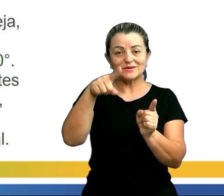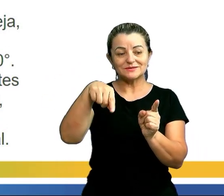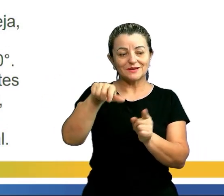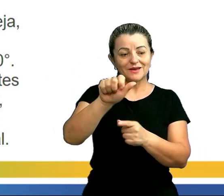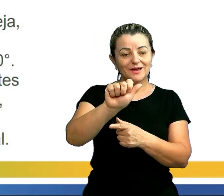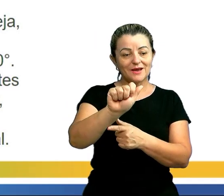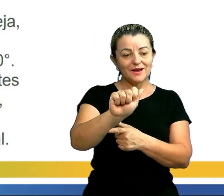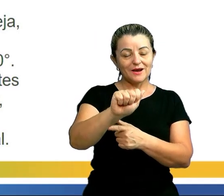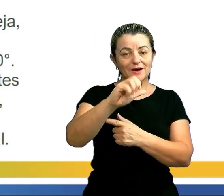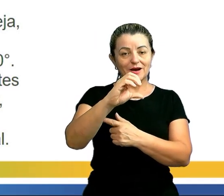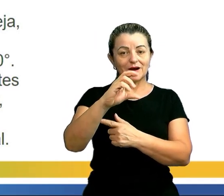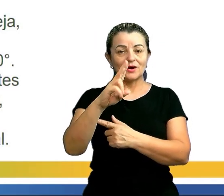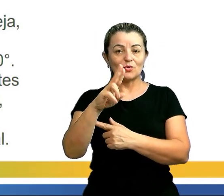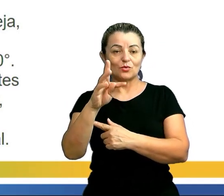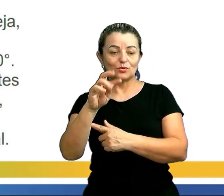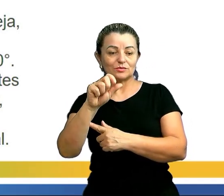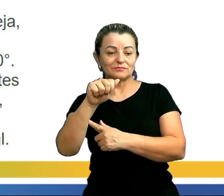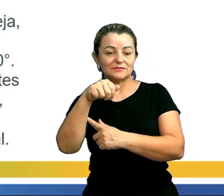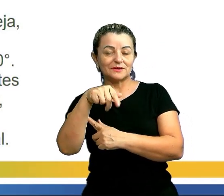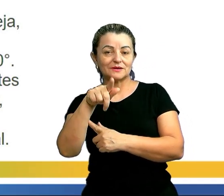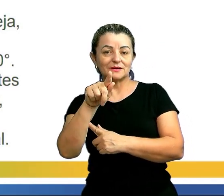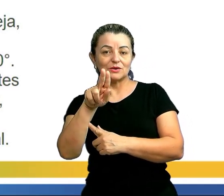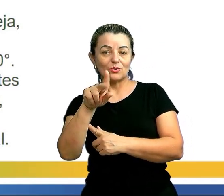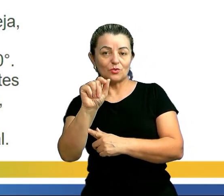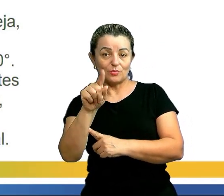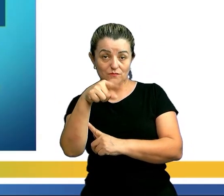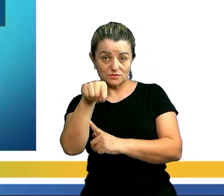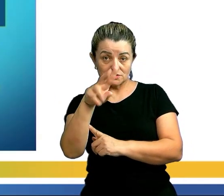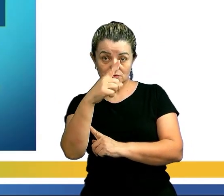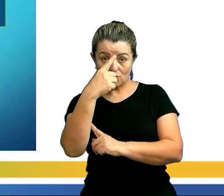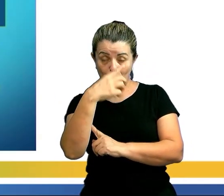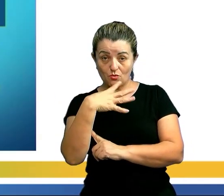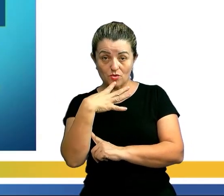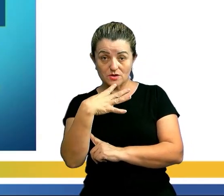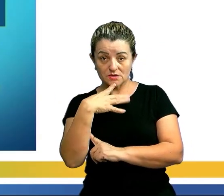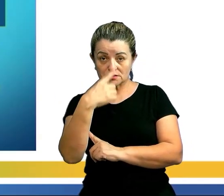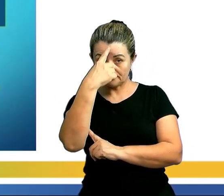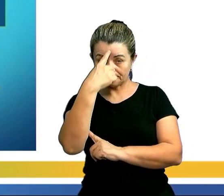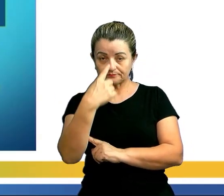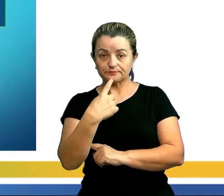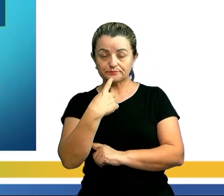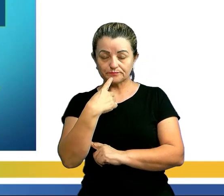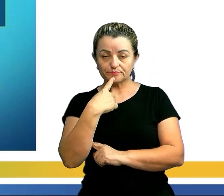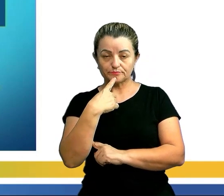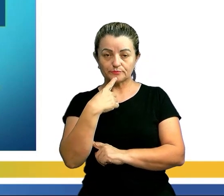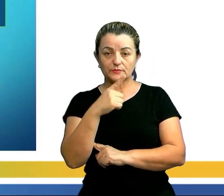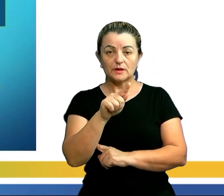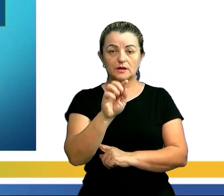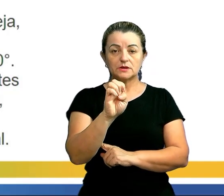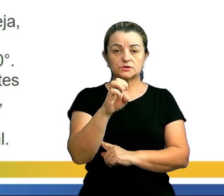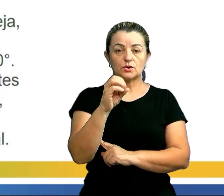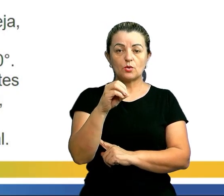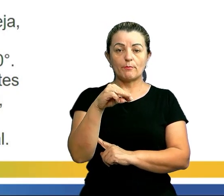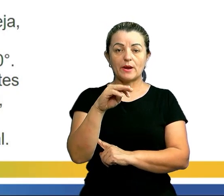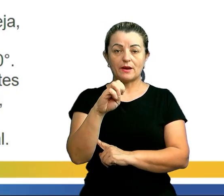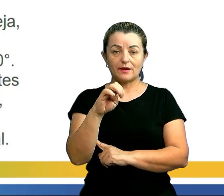ok? Apenas para que a gente possa conhecer as figuras geométricas. Então, a gente falou desse primeiro aqui, que é o